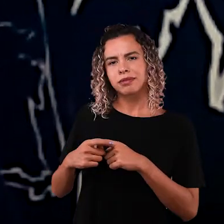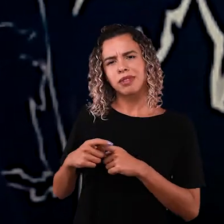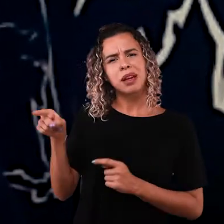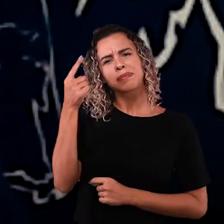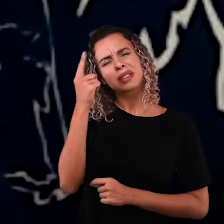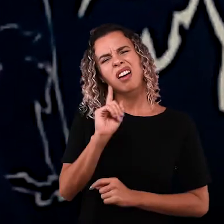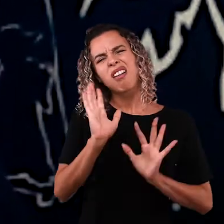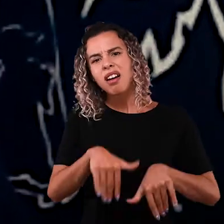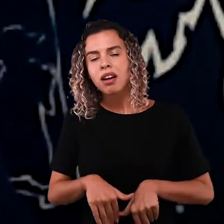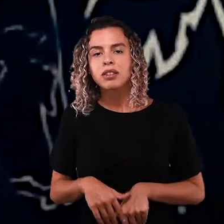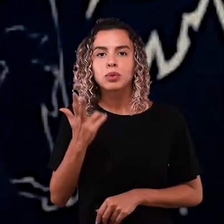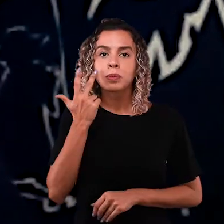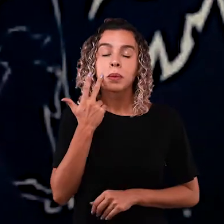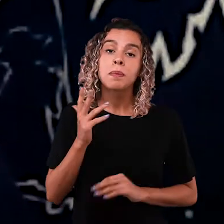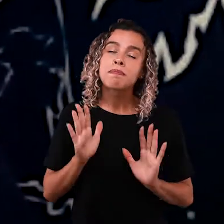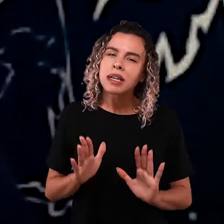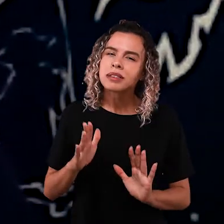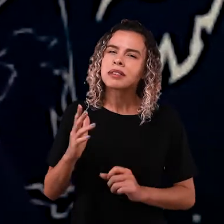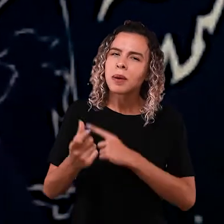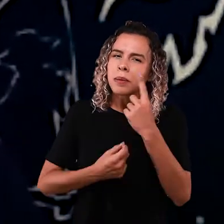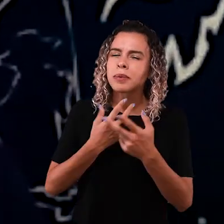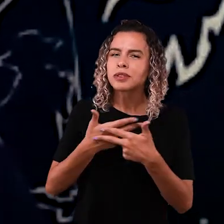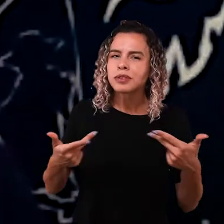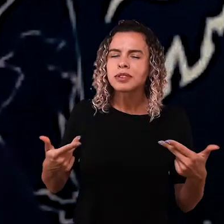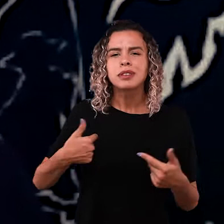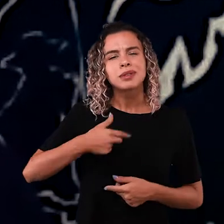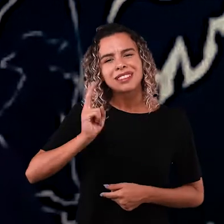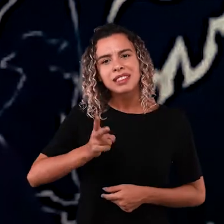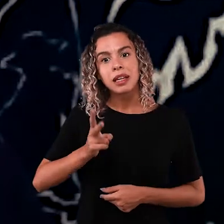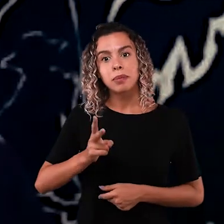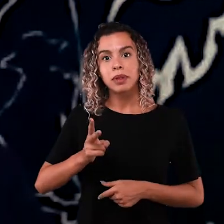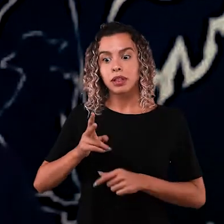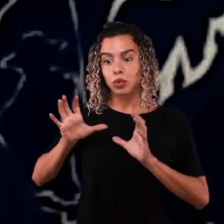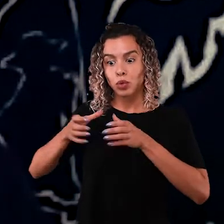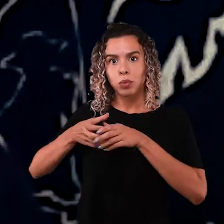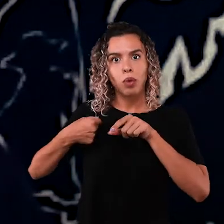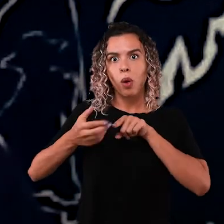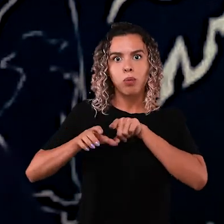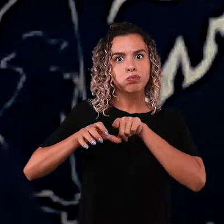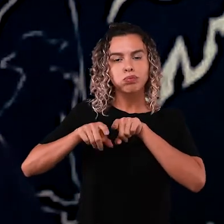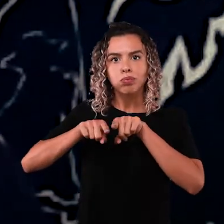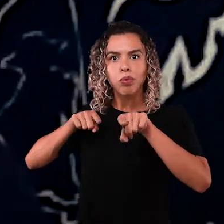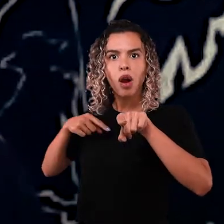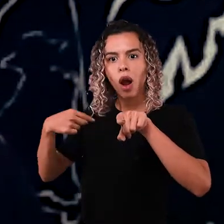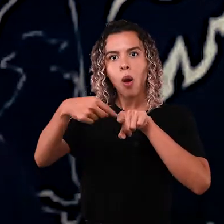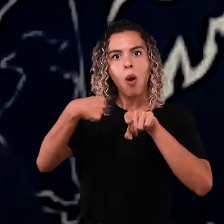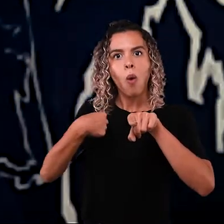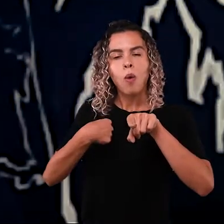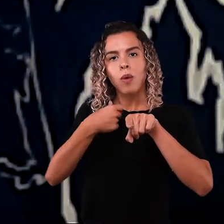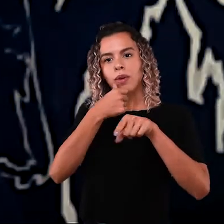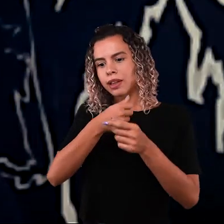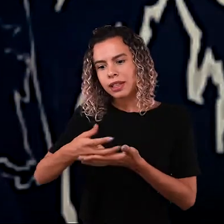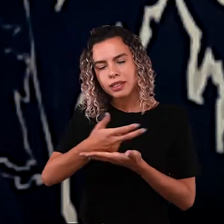sabe? Eu sempre fui, em alguns pontos, assim, eu sempre fui um pouco à frente do restante da turma, para fazer os